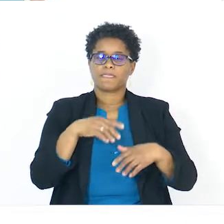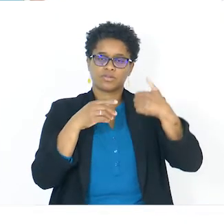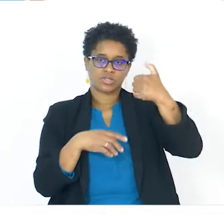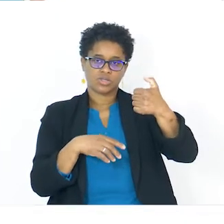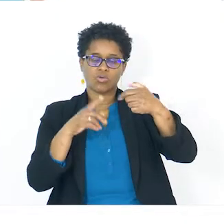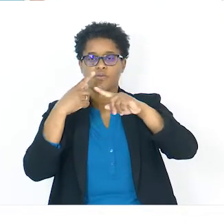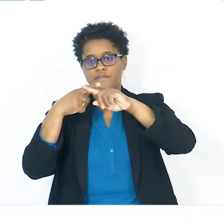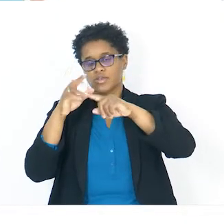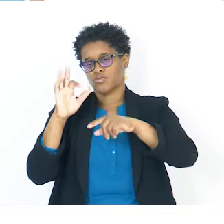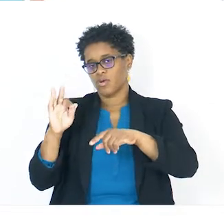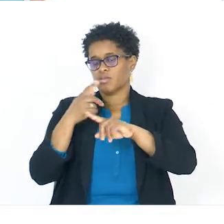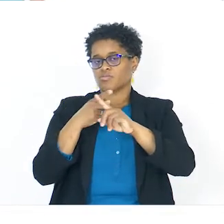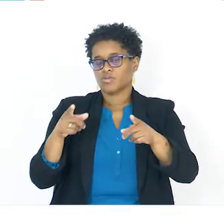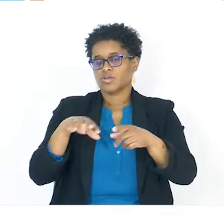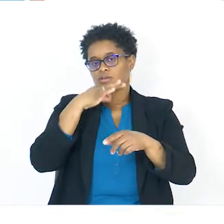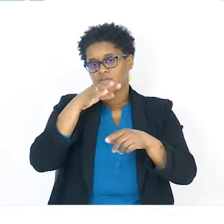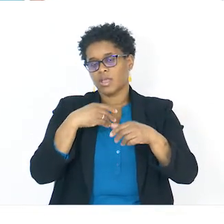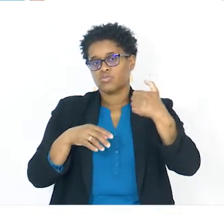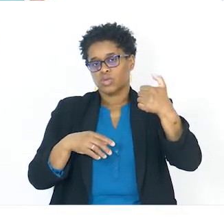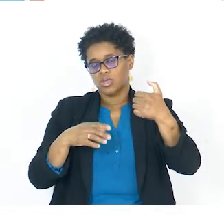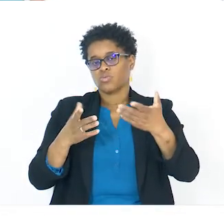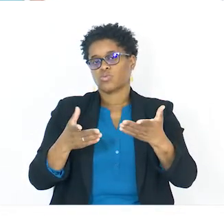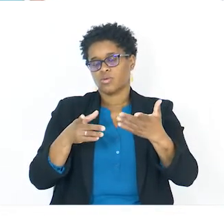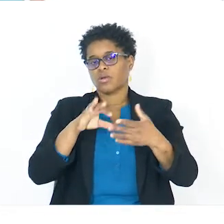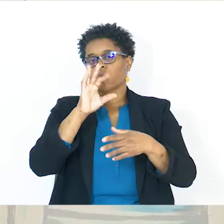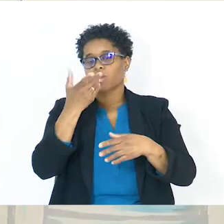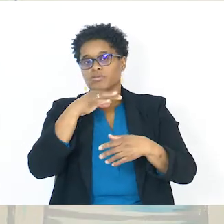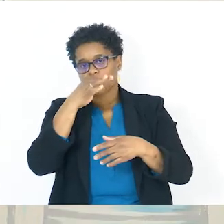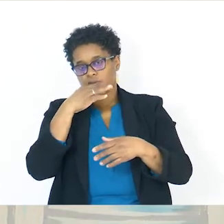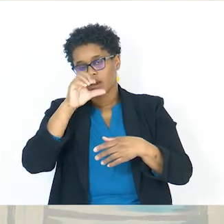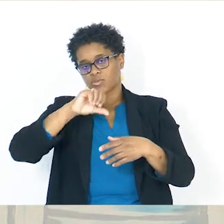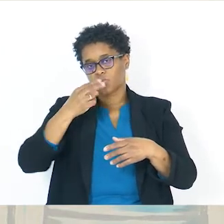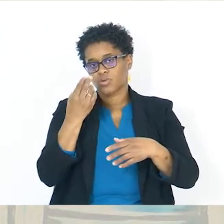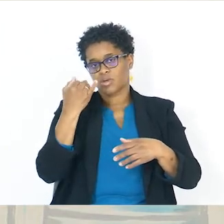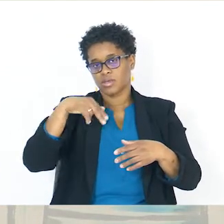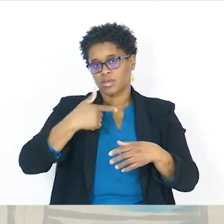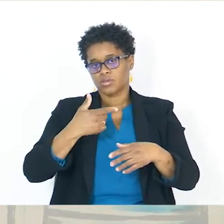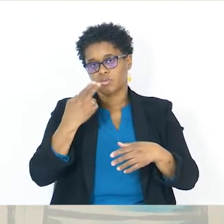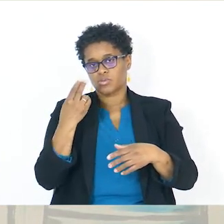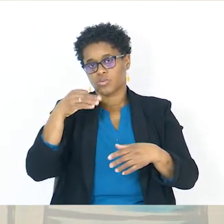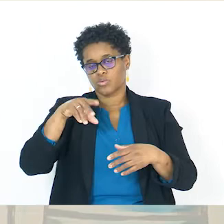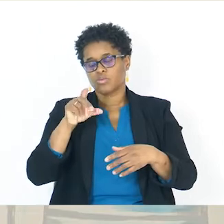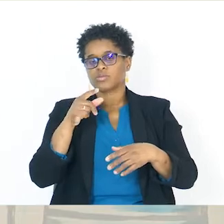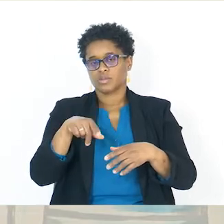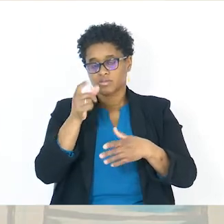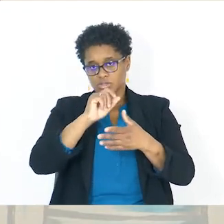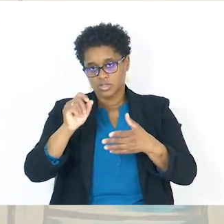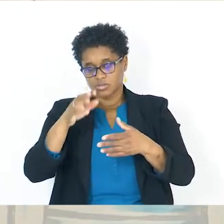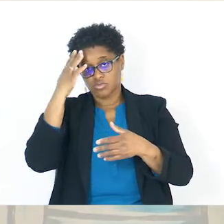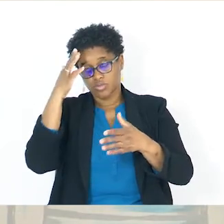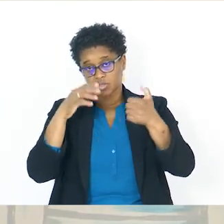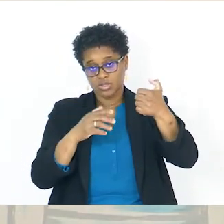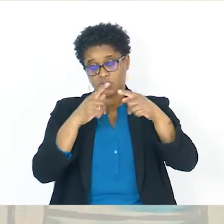Temos 5 vezes 4, porque estamos a falar do quíntuplo. Ao falar do quíntuplo, temos que usar a expressão